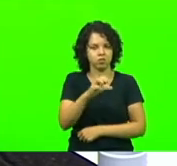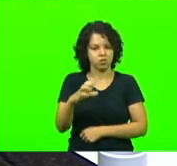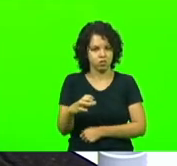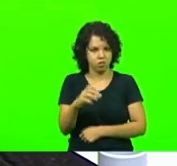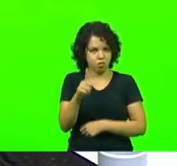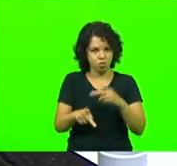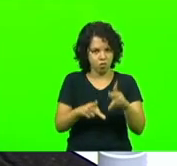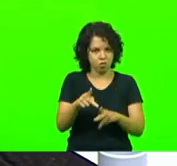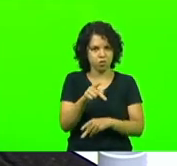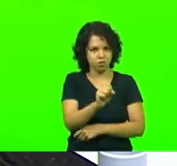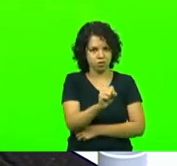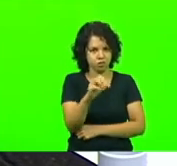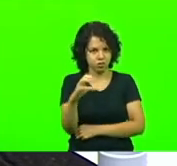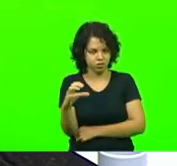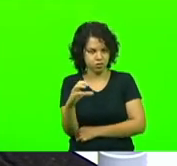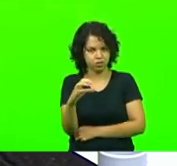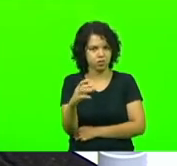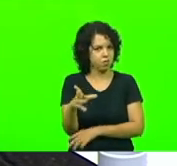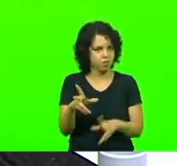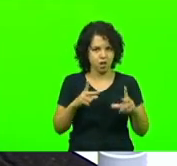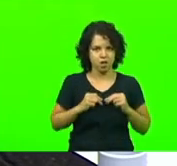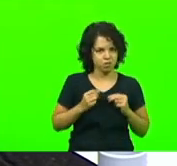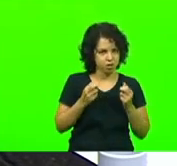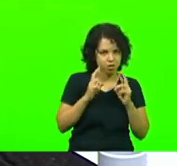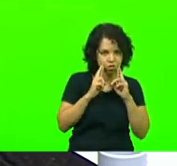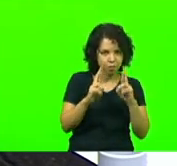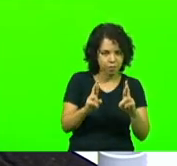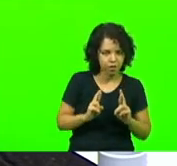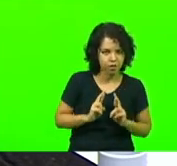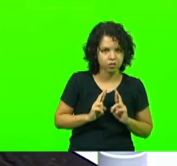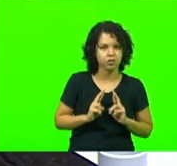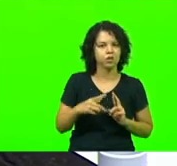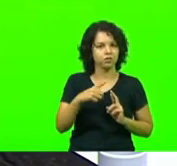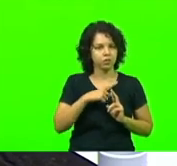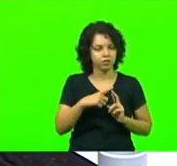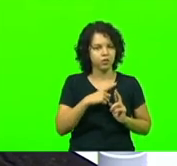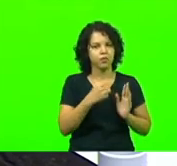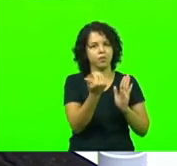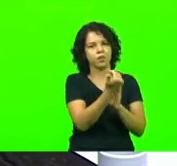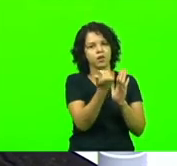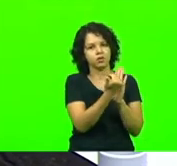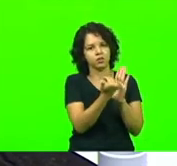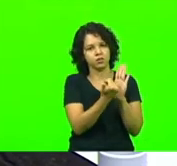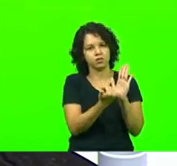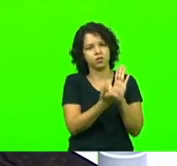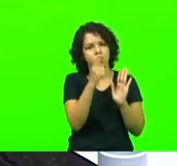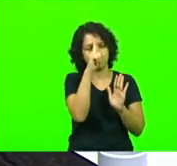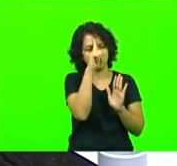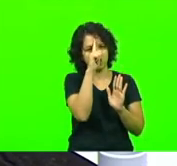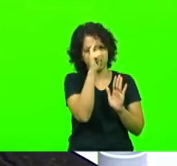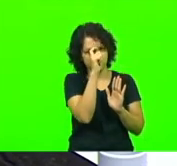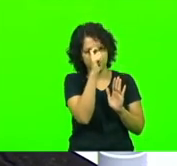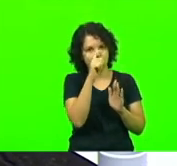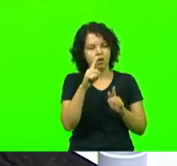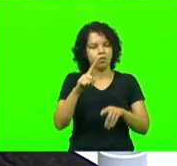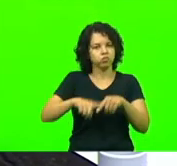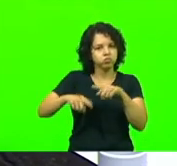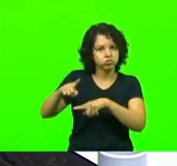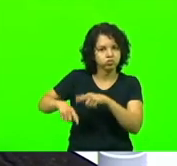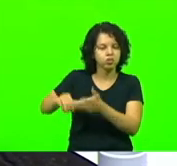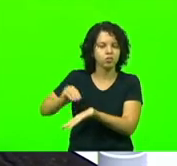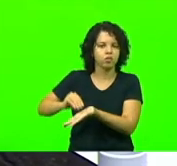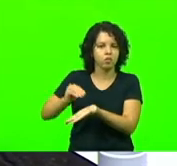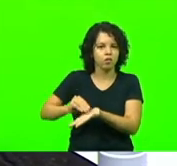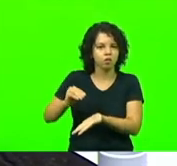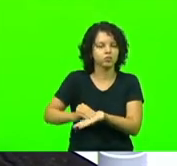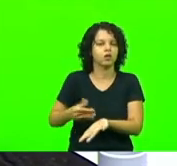catarinense, você aí, não merece respeito? Eu tenho uma lista de hospitais com insumos faltando, com equipamentos